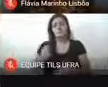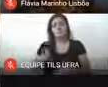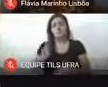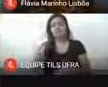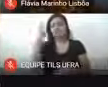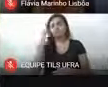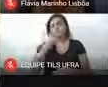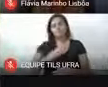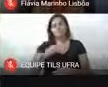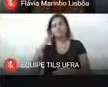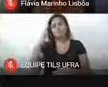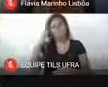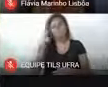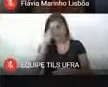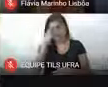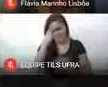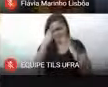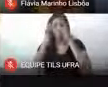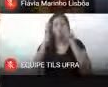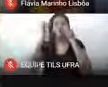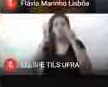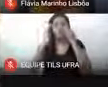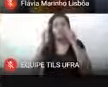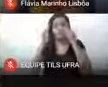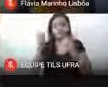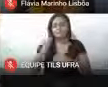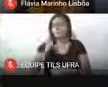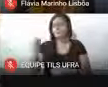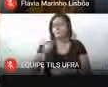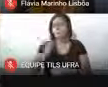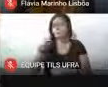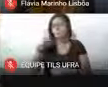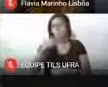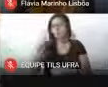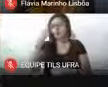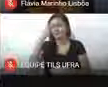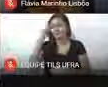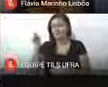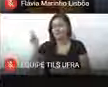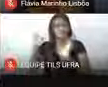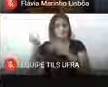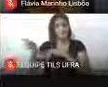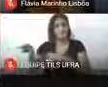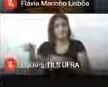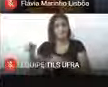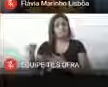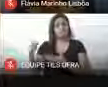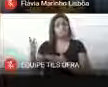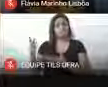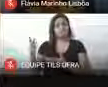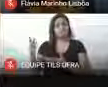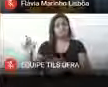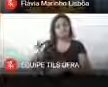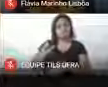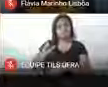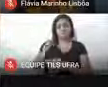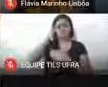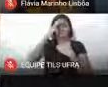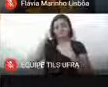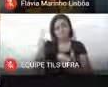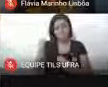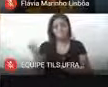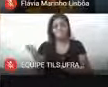imagina, você fica 2 horas entrevistando uma pessoa e ao final ela agradece, né? Quando você, o pesquisador que